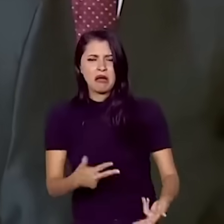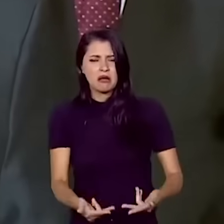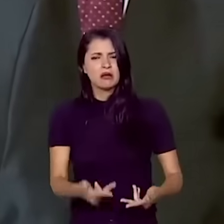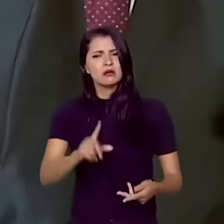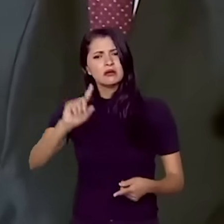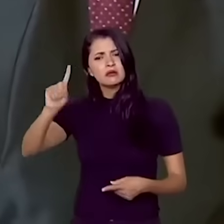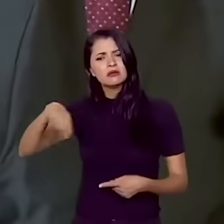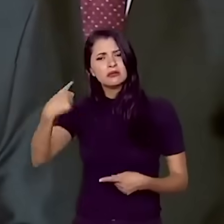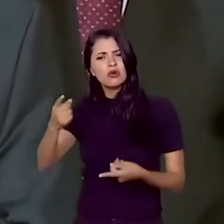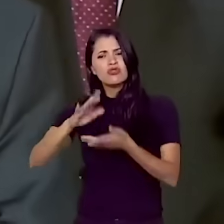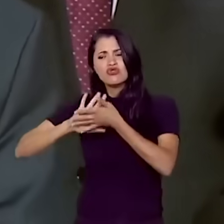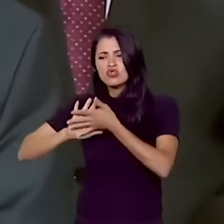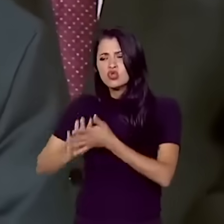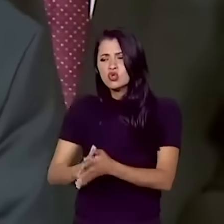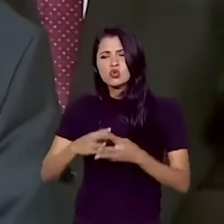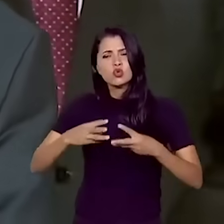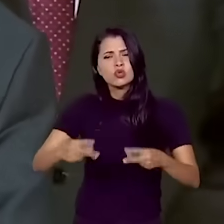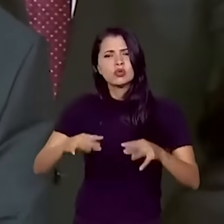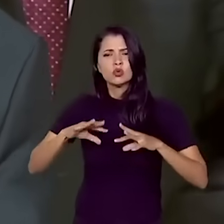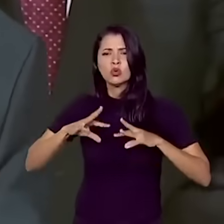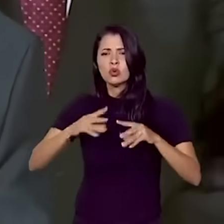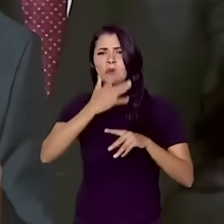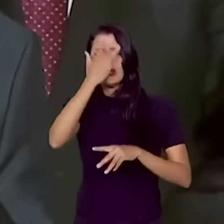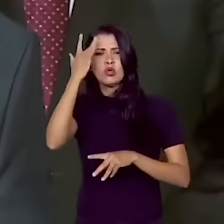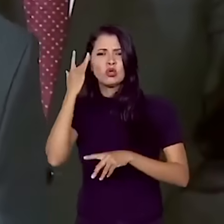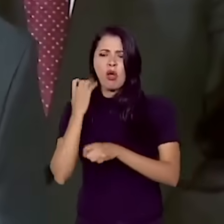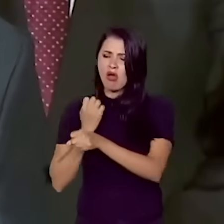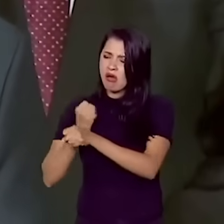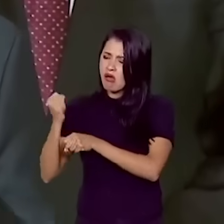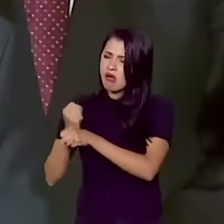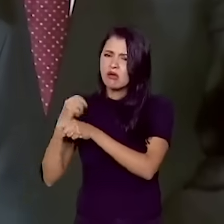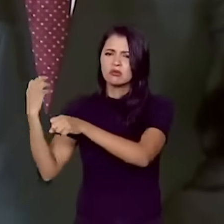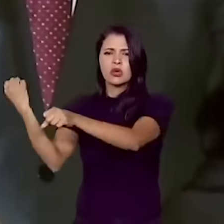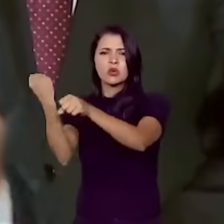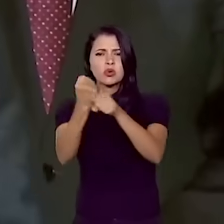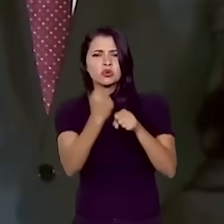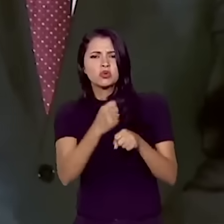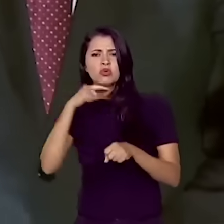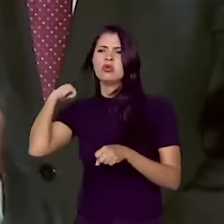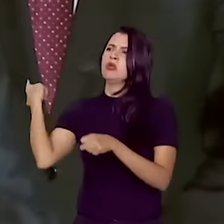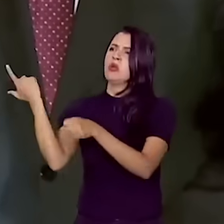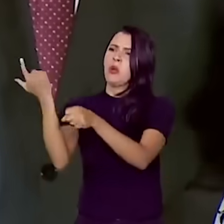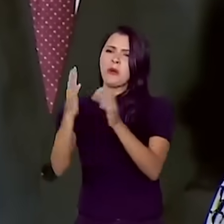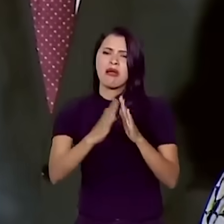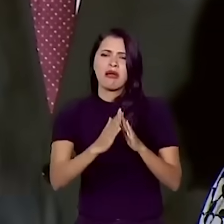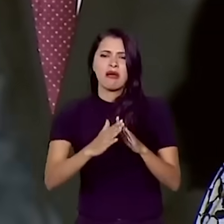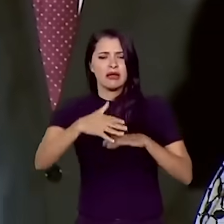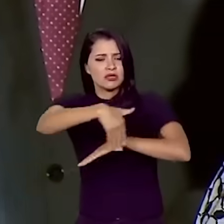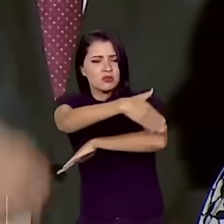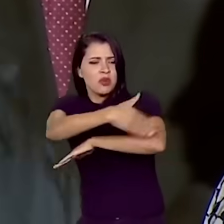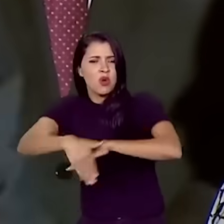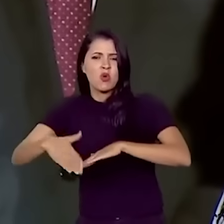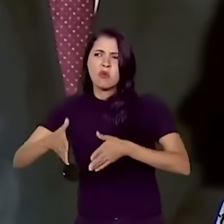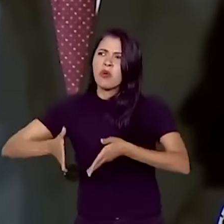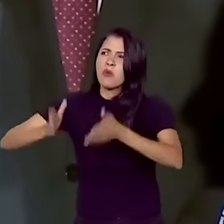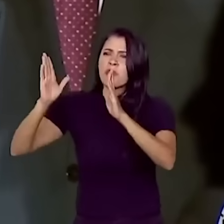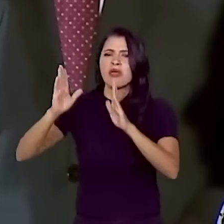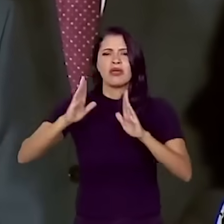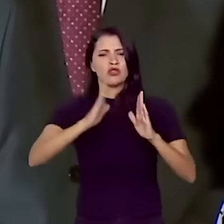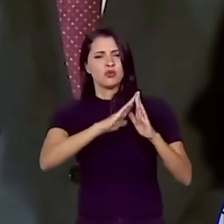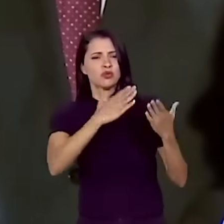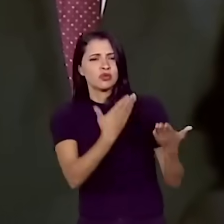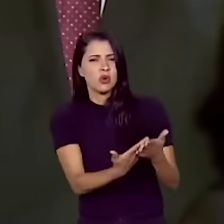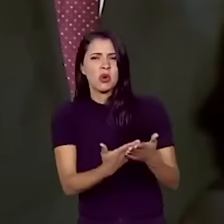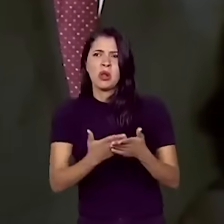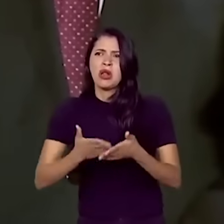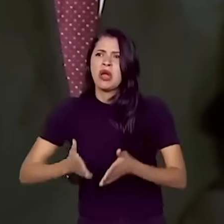destruição de tudo que as pessoas levam décadas para construir, uma casa, uma rua, um prédio, uma escola, um hospital,